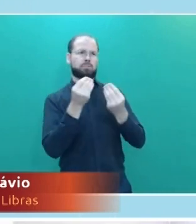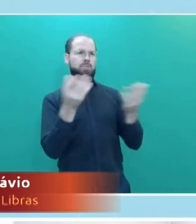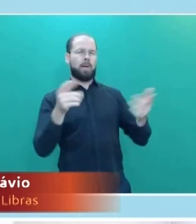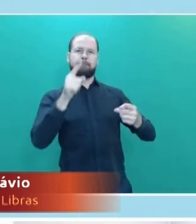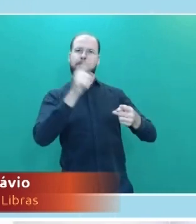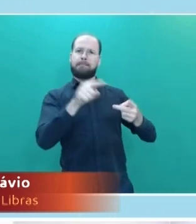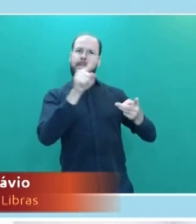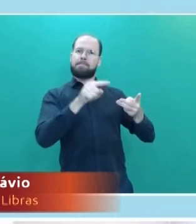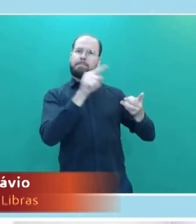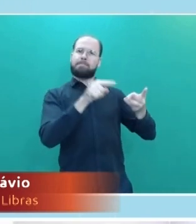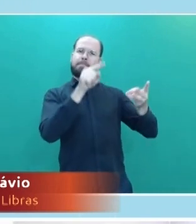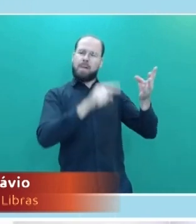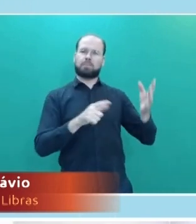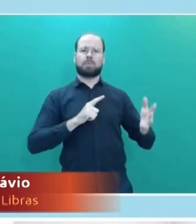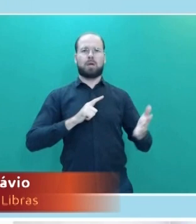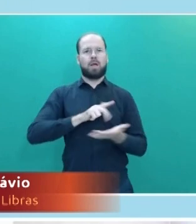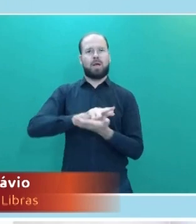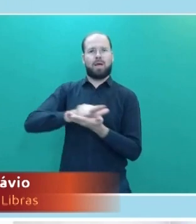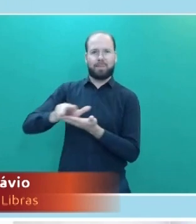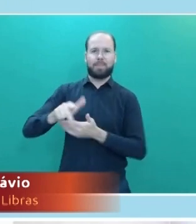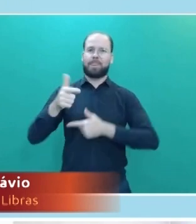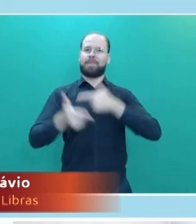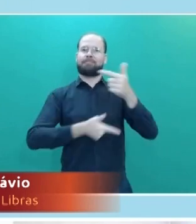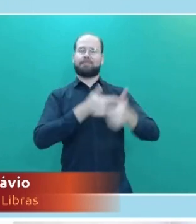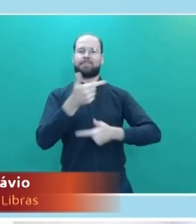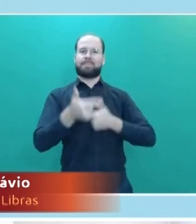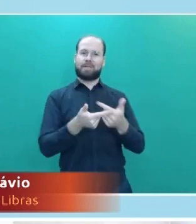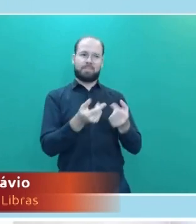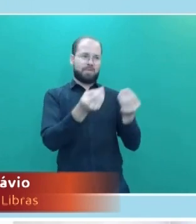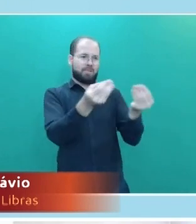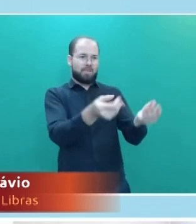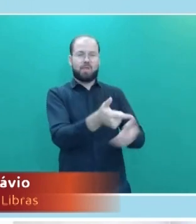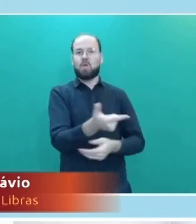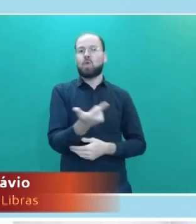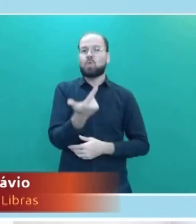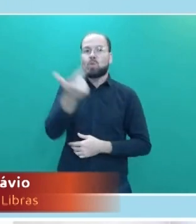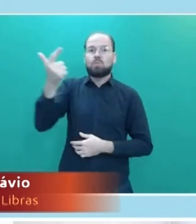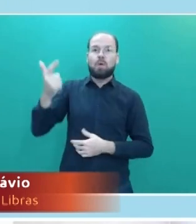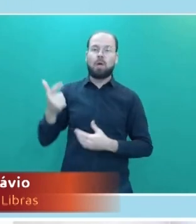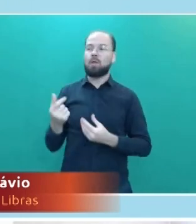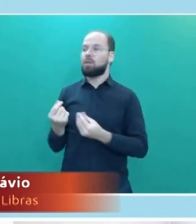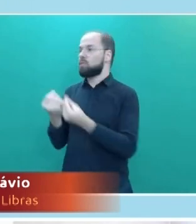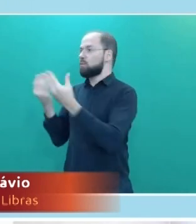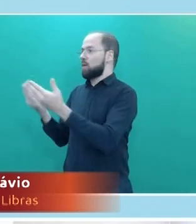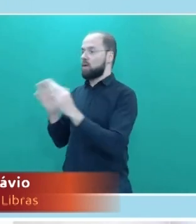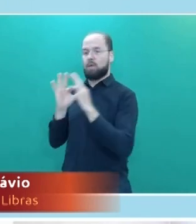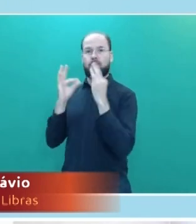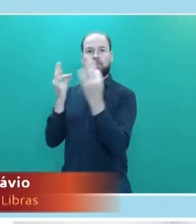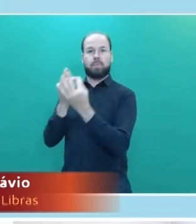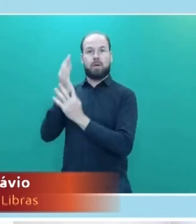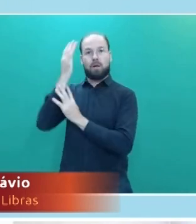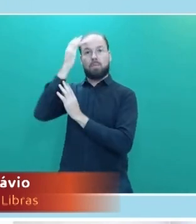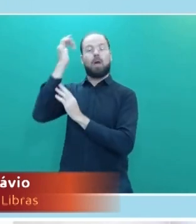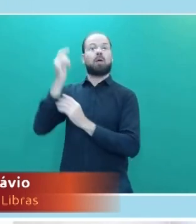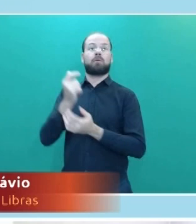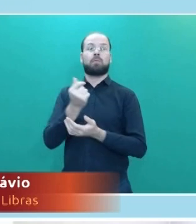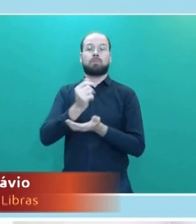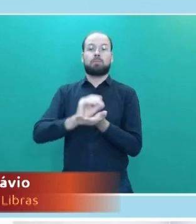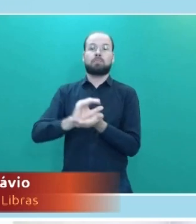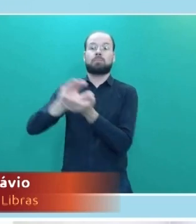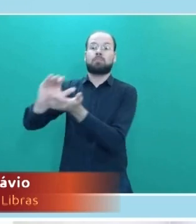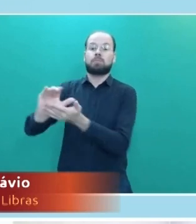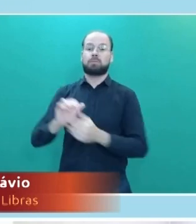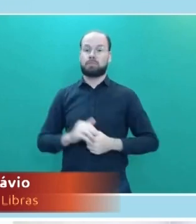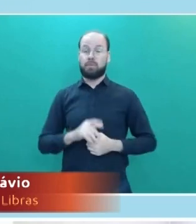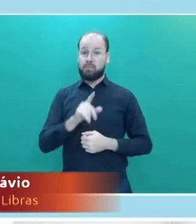mão daquele trabalhador que não tem o que dar para a sua família no dia seguinte, um valor. Diz, lá, tu vai ganhar